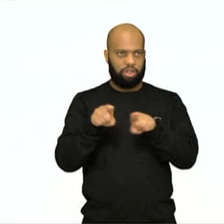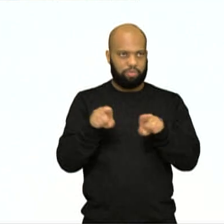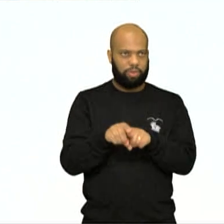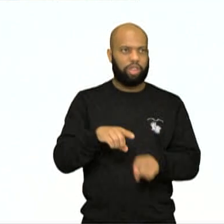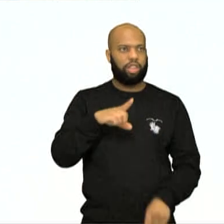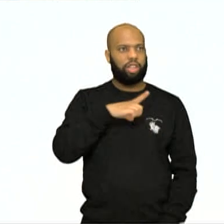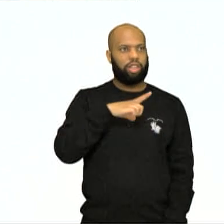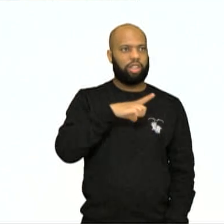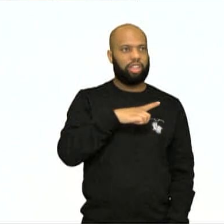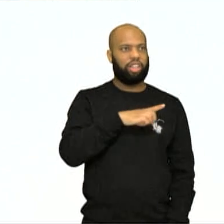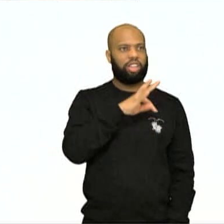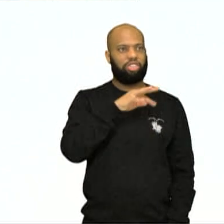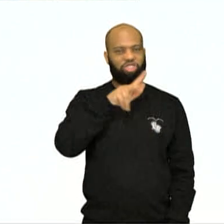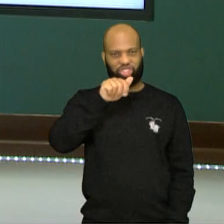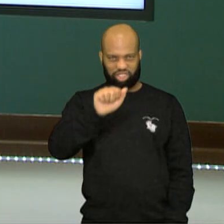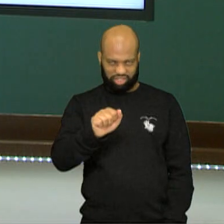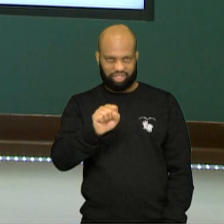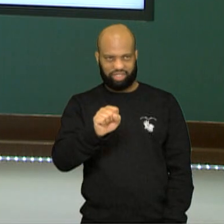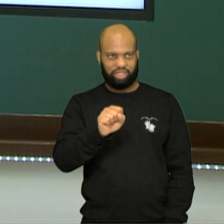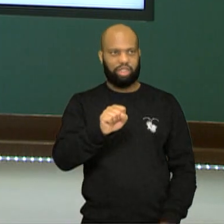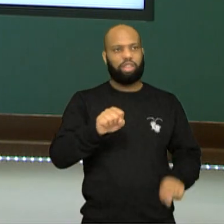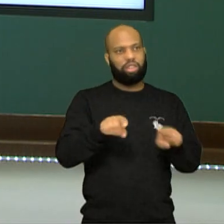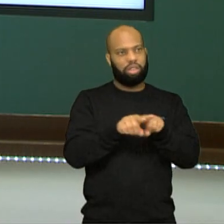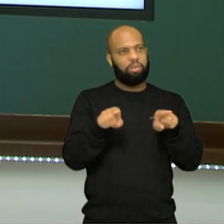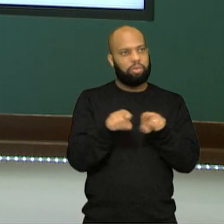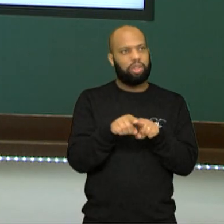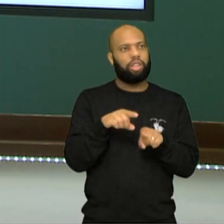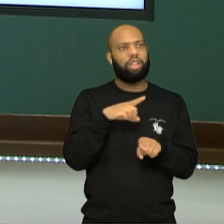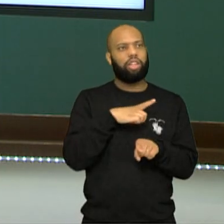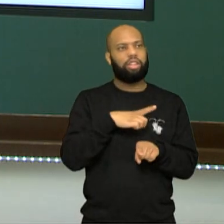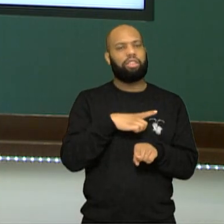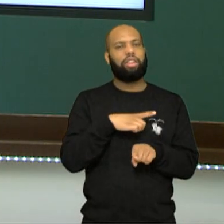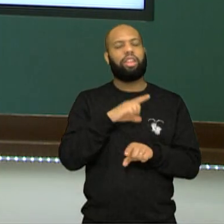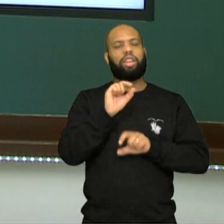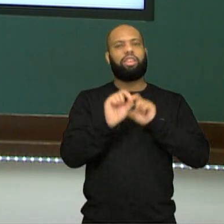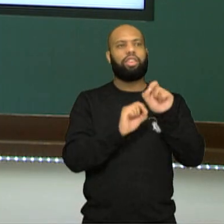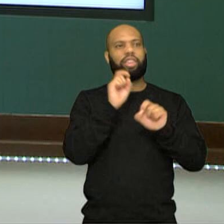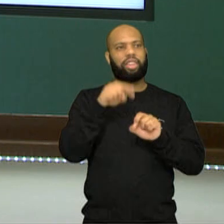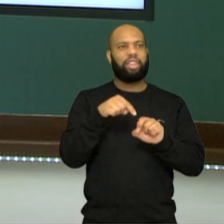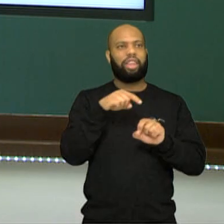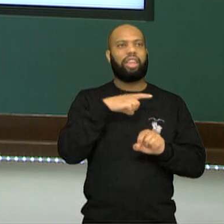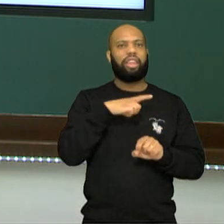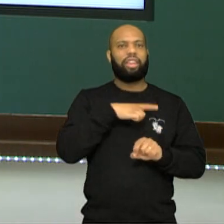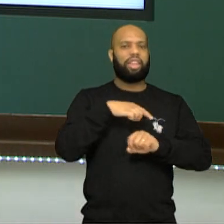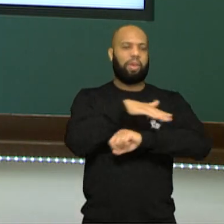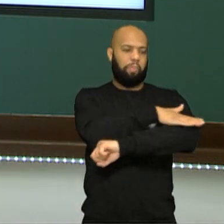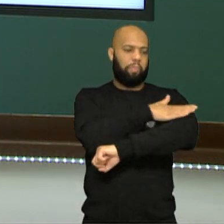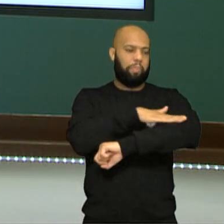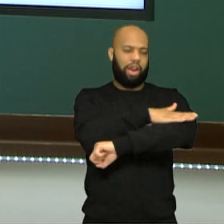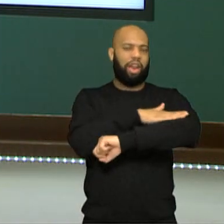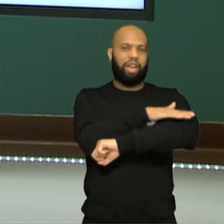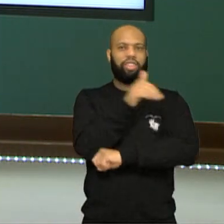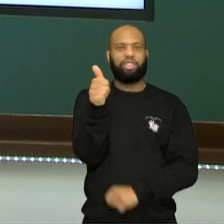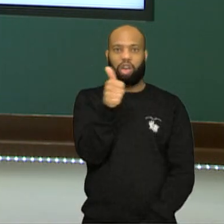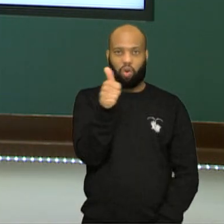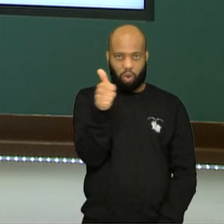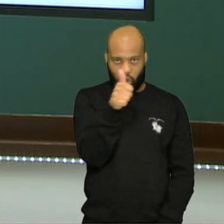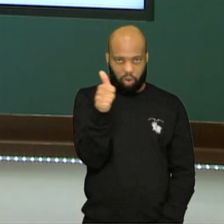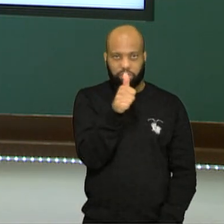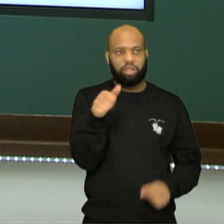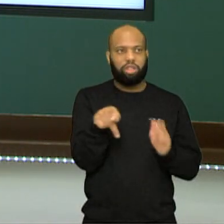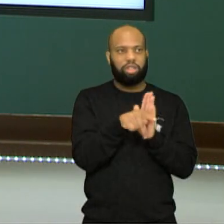Janeiro, Praça 11, onde o berço que a gente fala lá no Rio de Janeiro, que é o berço do samba, é a Praça 11, né? Então